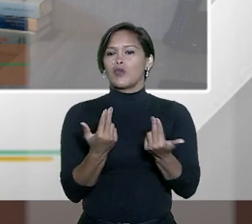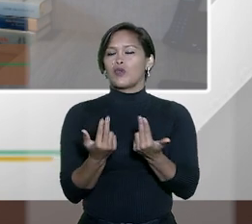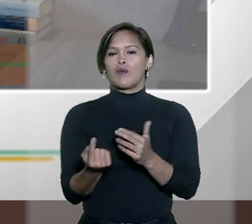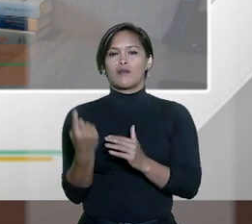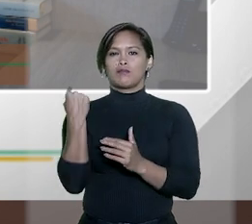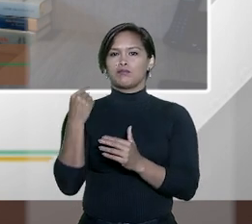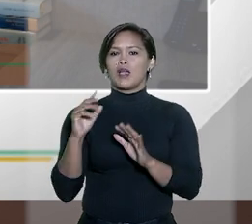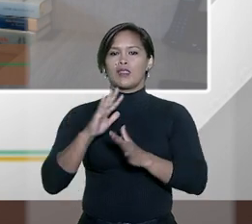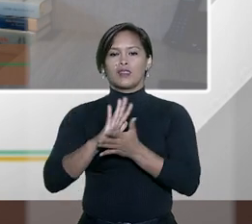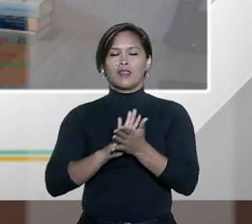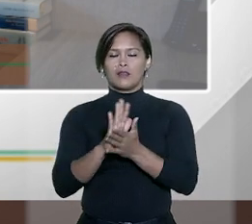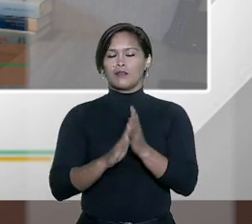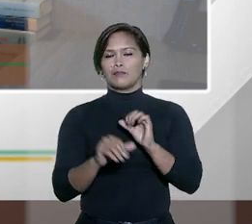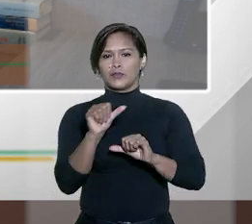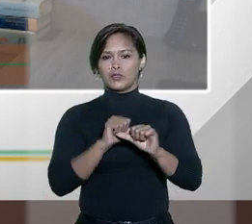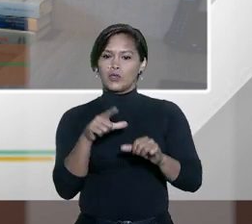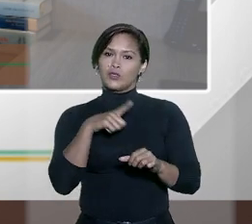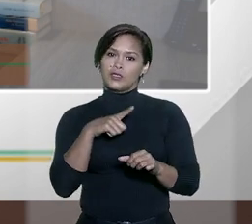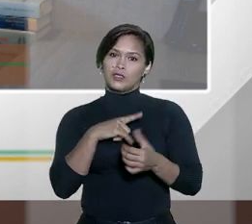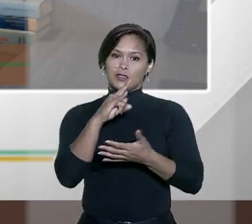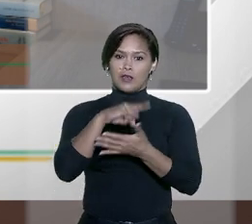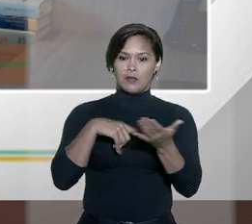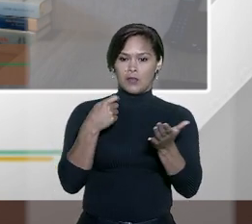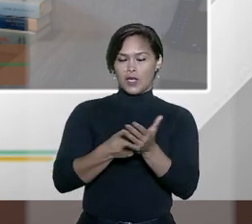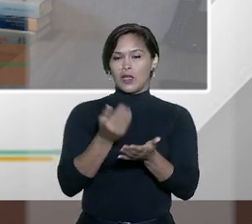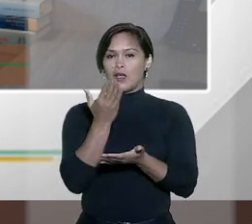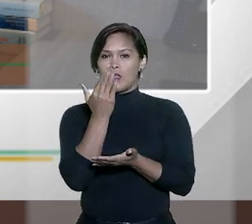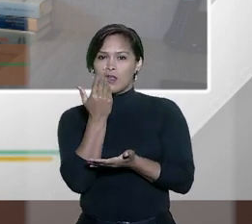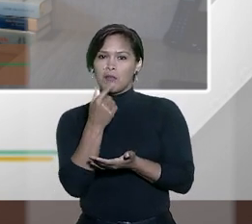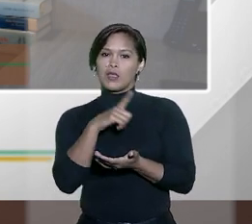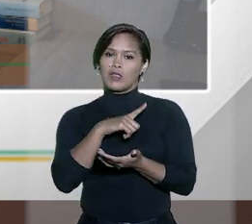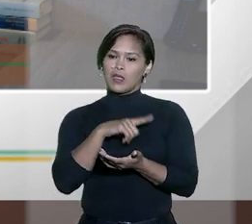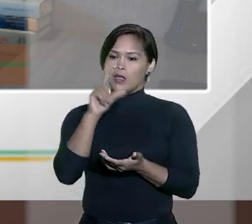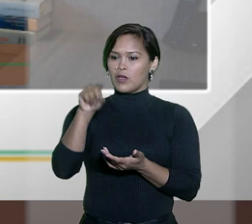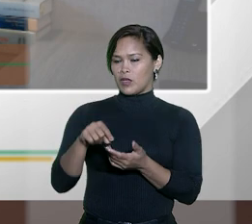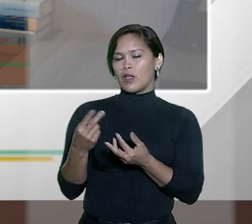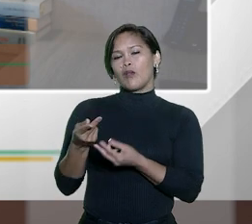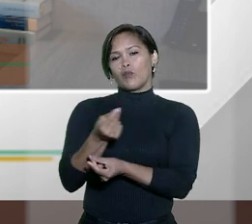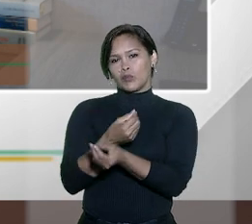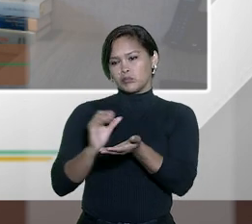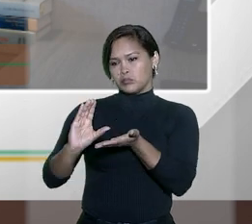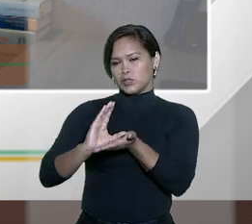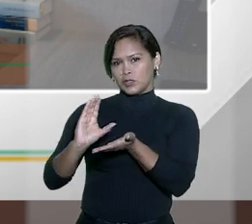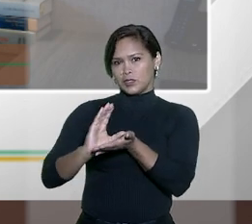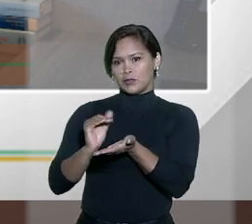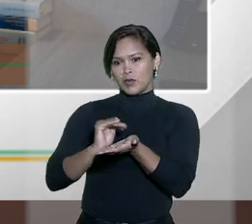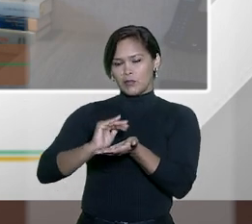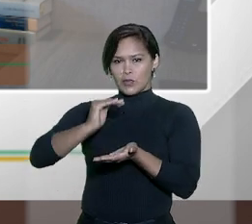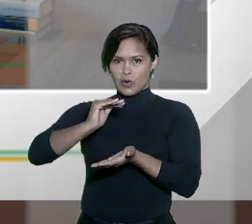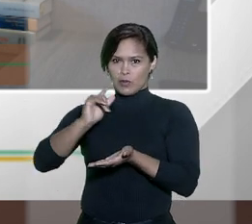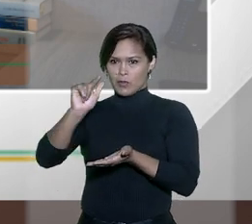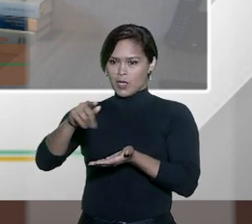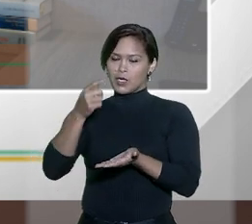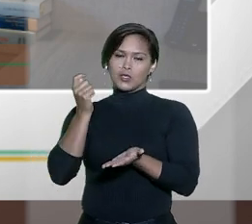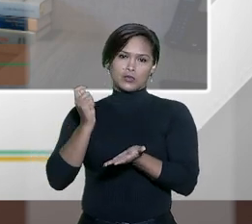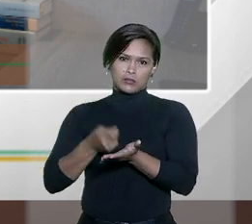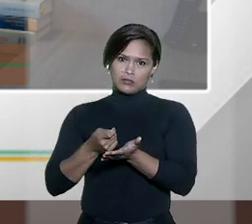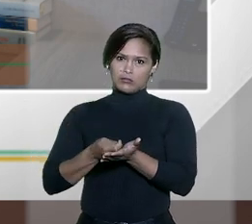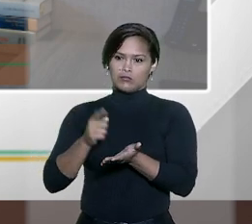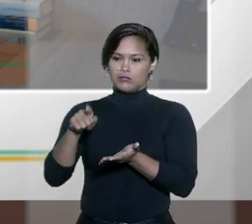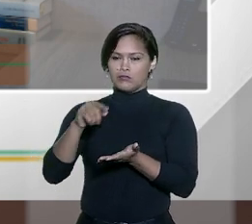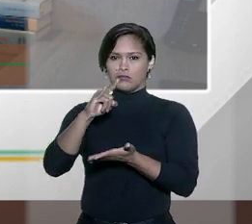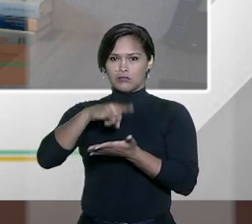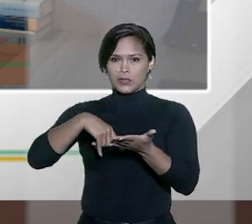eram antes. Então, se é um precatório de natureza alimentar, que é um rendimento recebido acumuladamente, deverá, então,